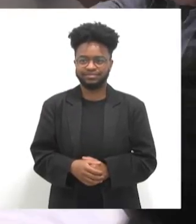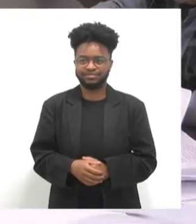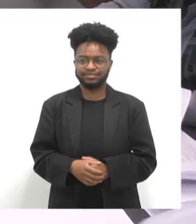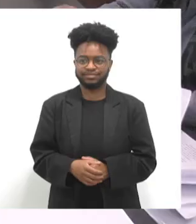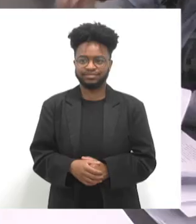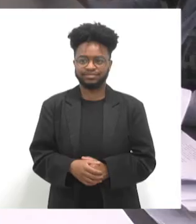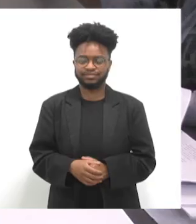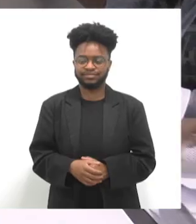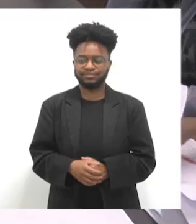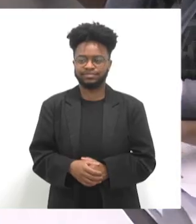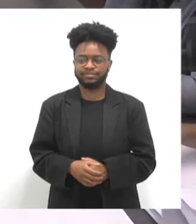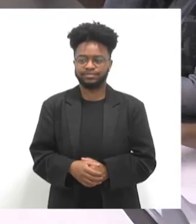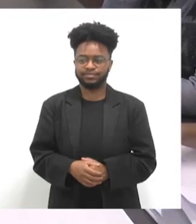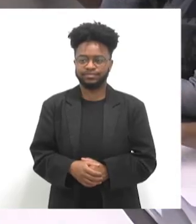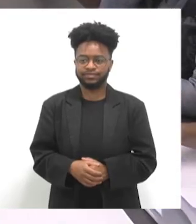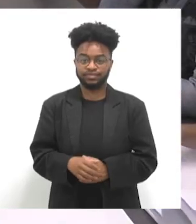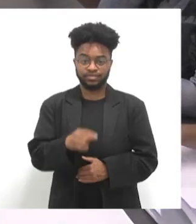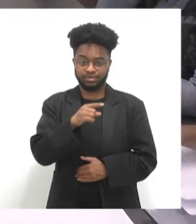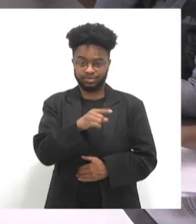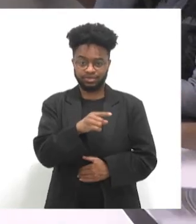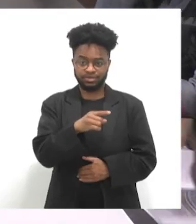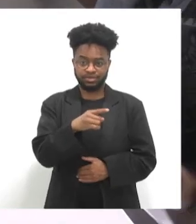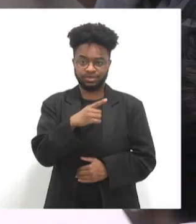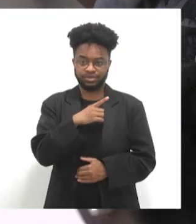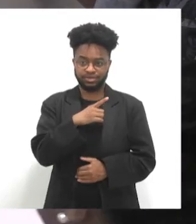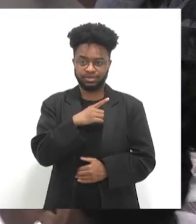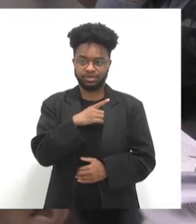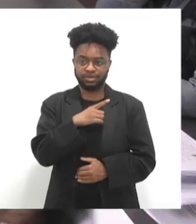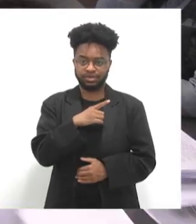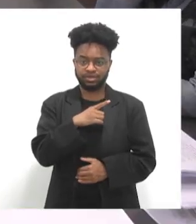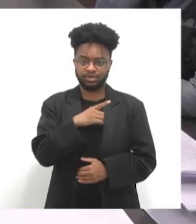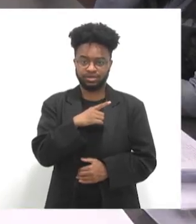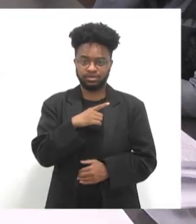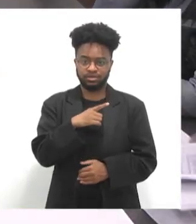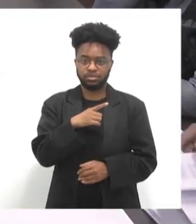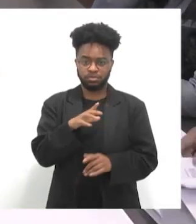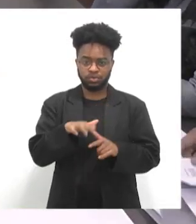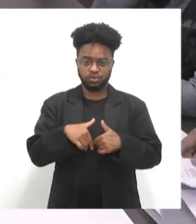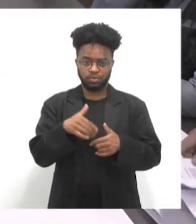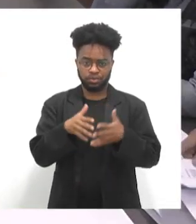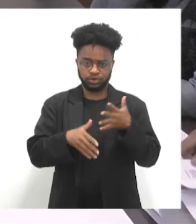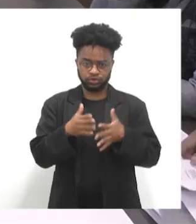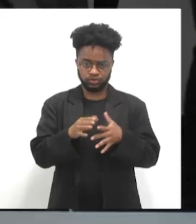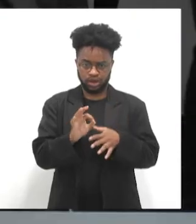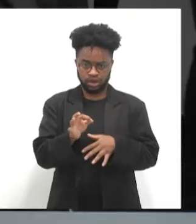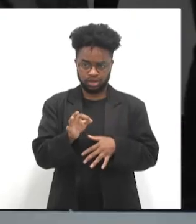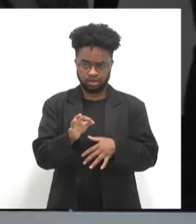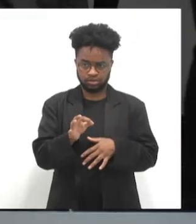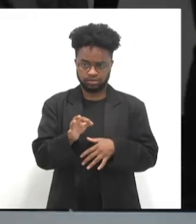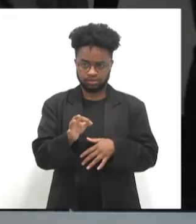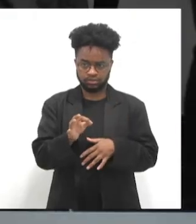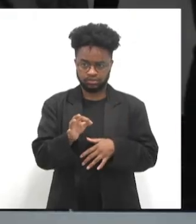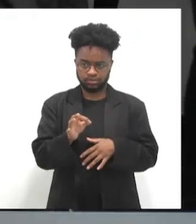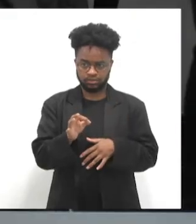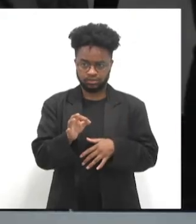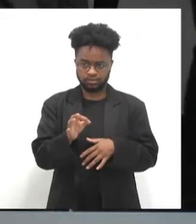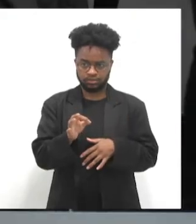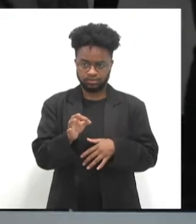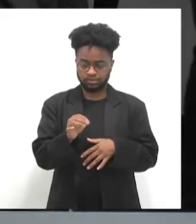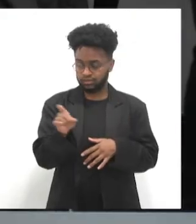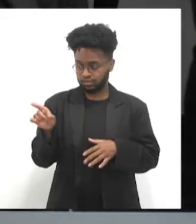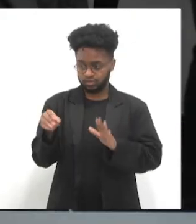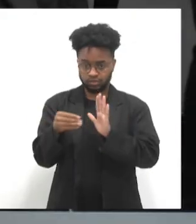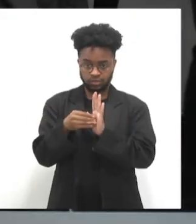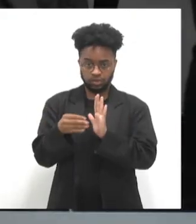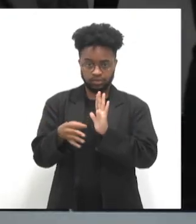Vossa Excelência tem outro... Tem em razão da prejudicabilidade? É isso, não? Não. O senhor deu